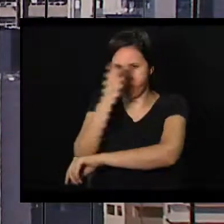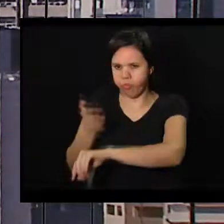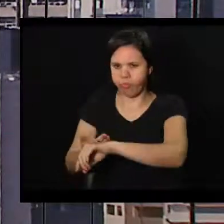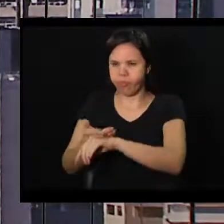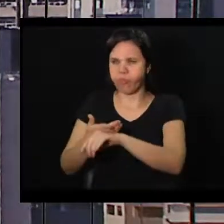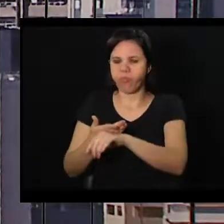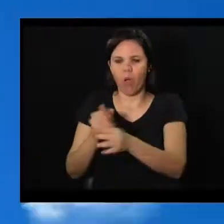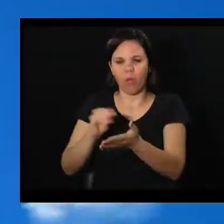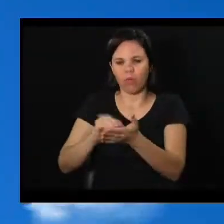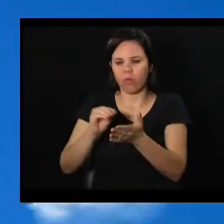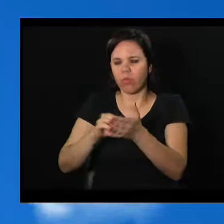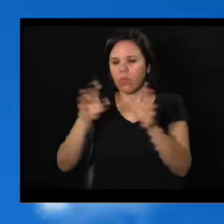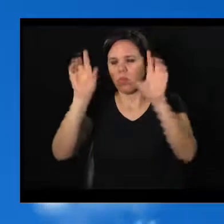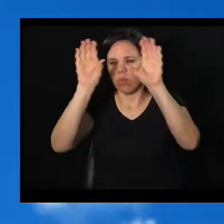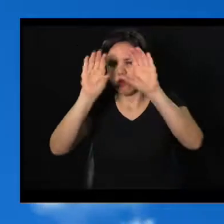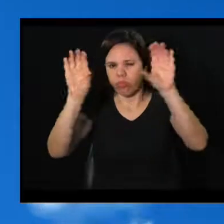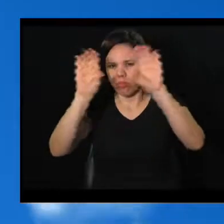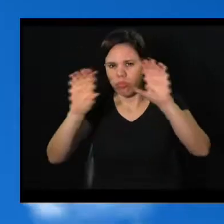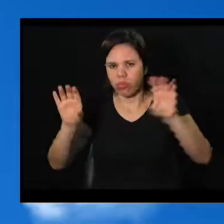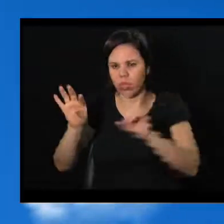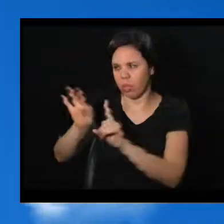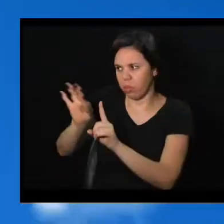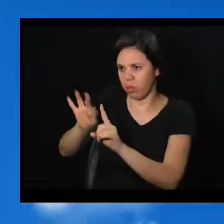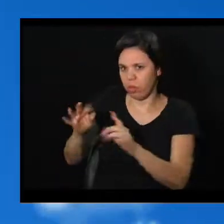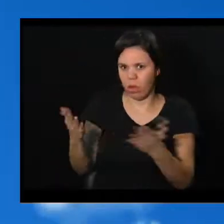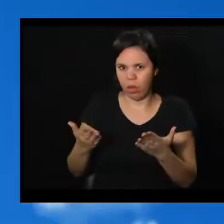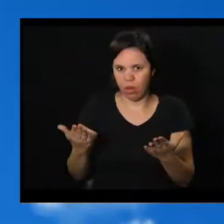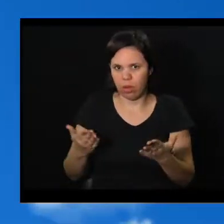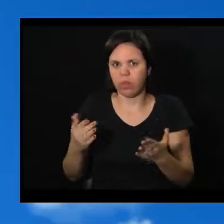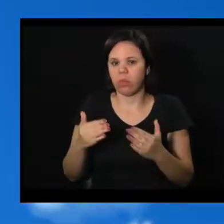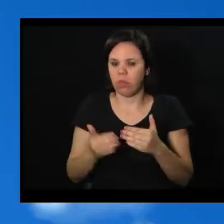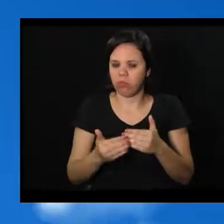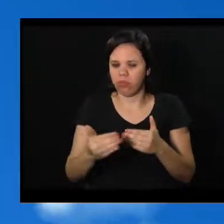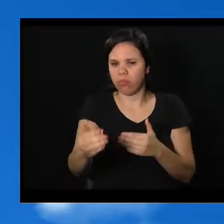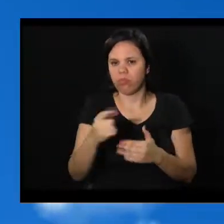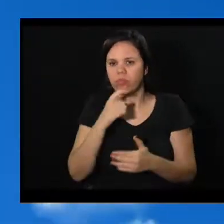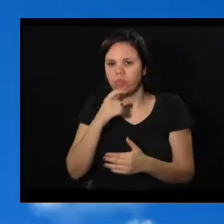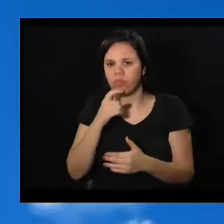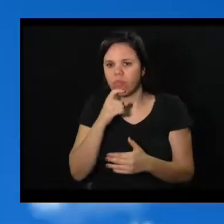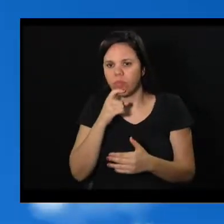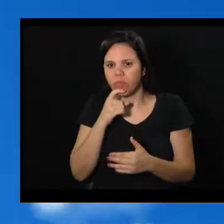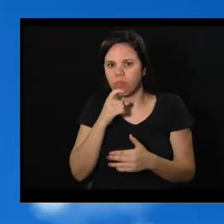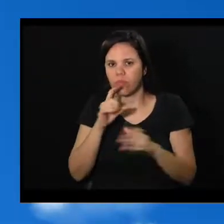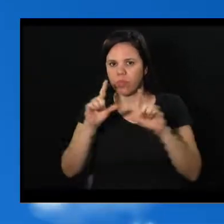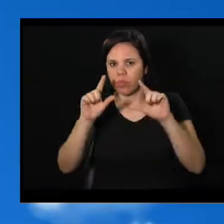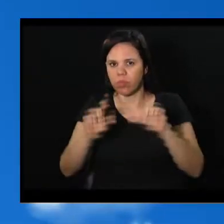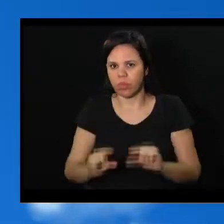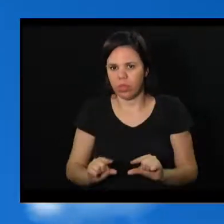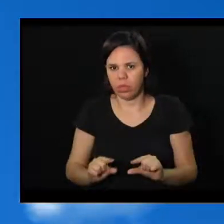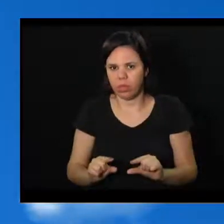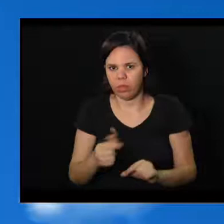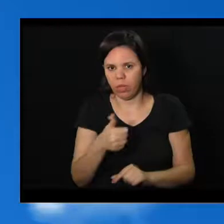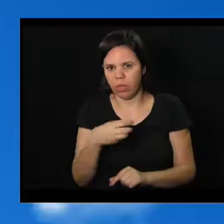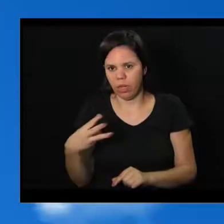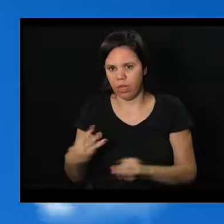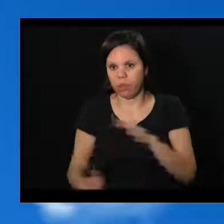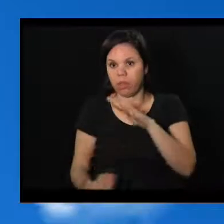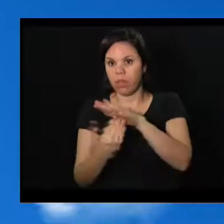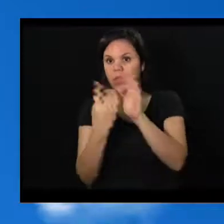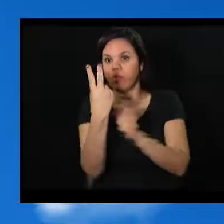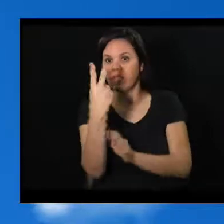a temperatura fica alta agora para o período do inverno, hein? Mínima de 13 graus e máxima